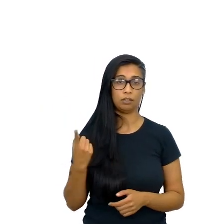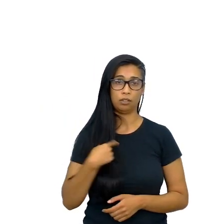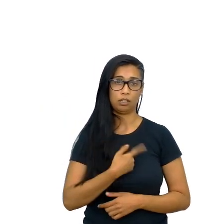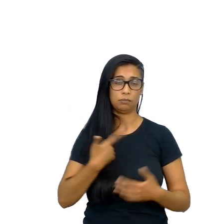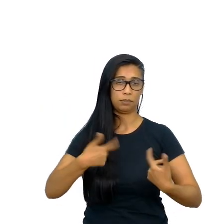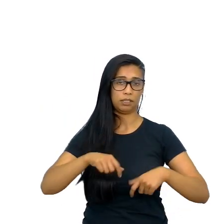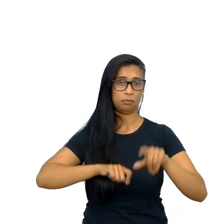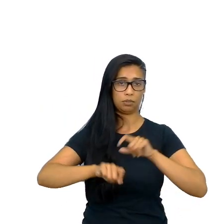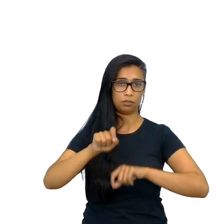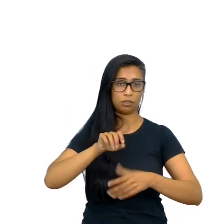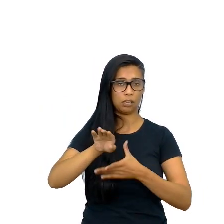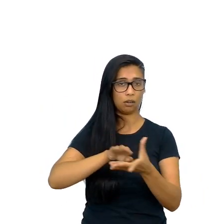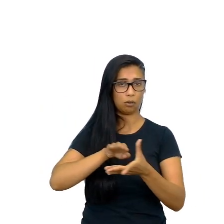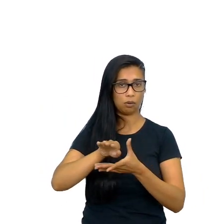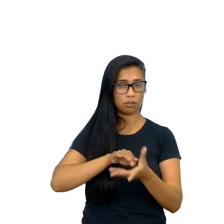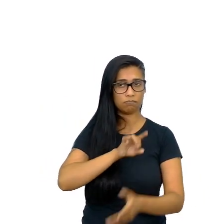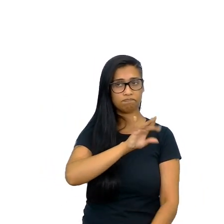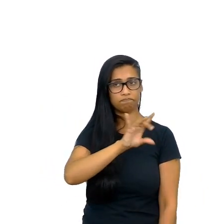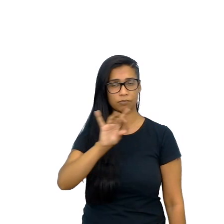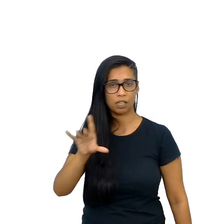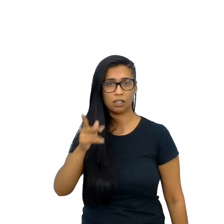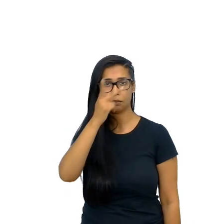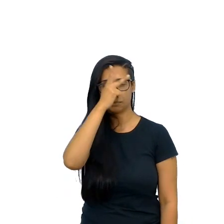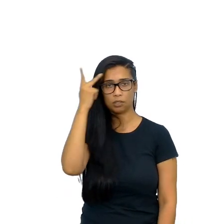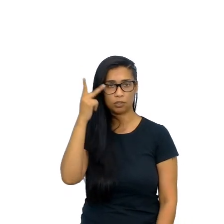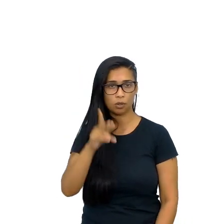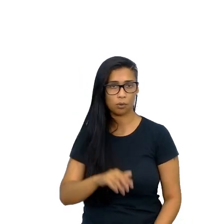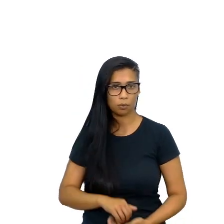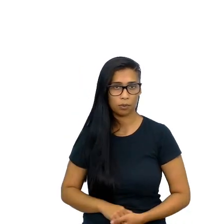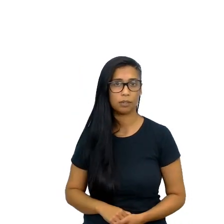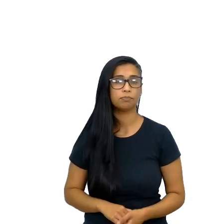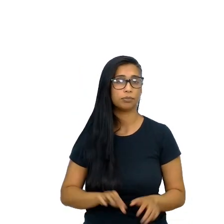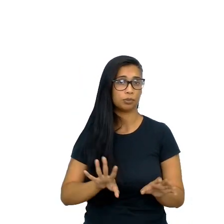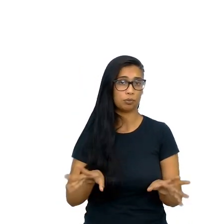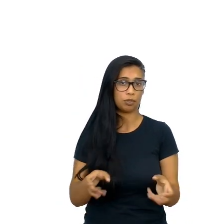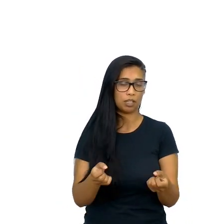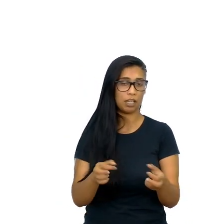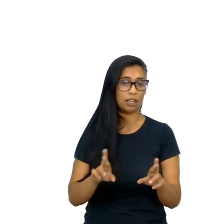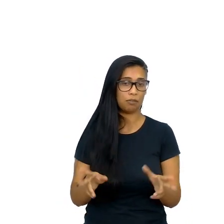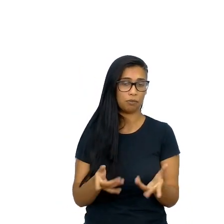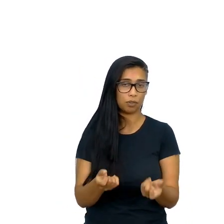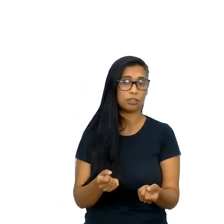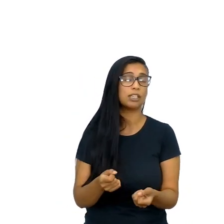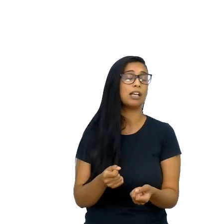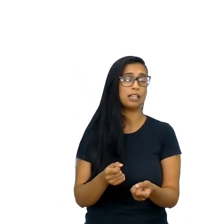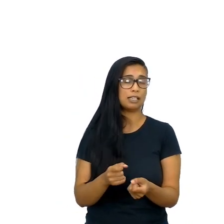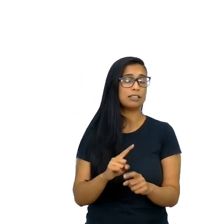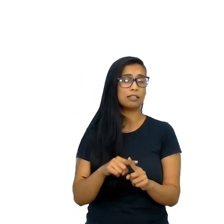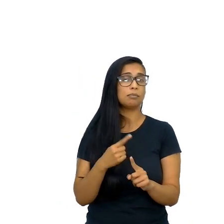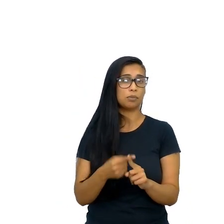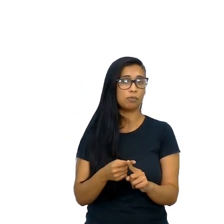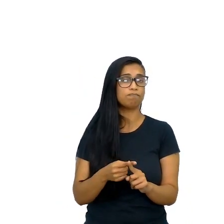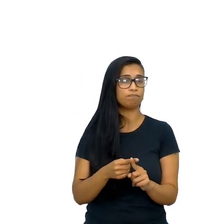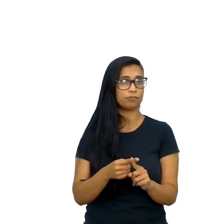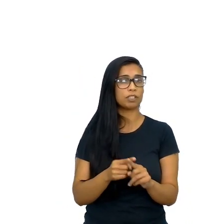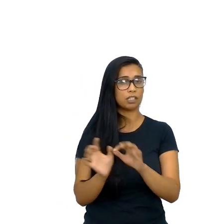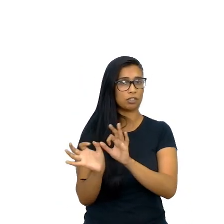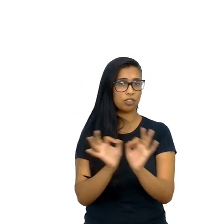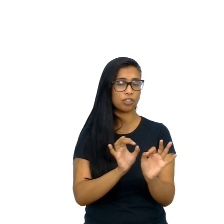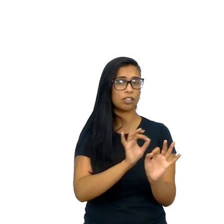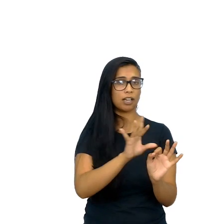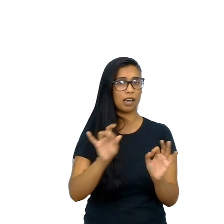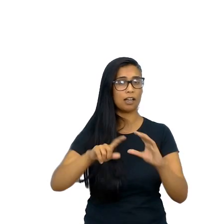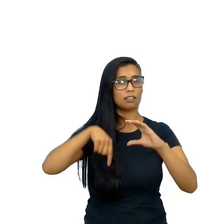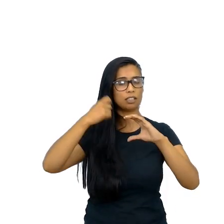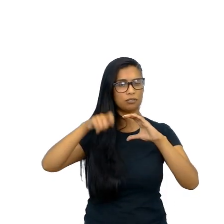orientar vocês para o desdobramento na TPC, após assistir aos vídeos da formação de etapa e da formação